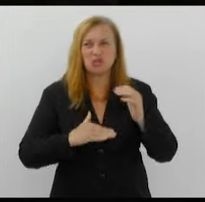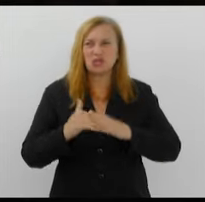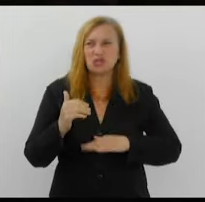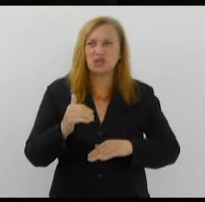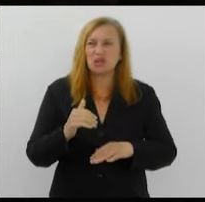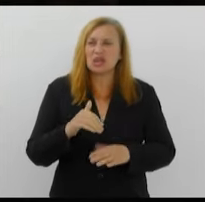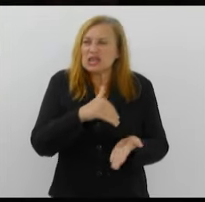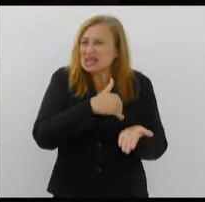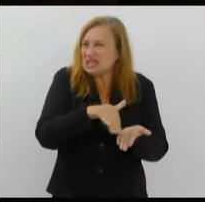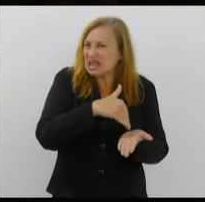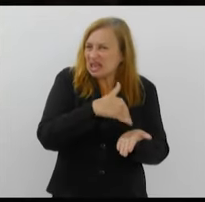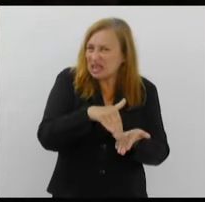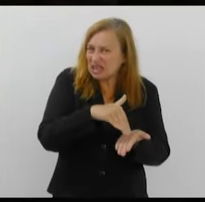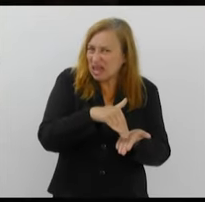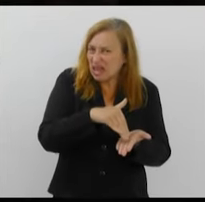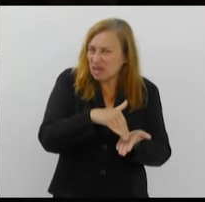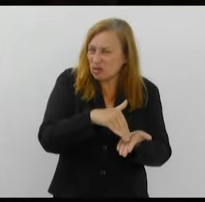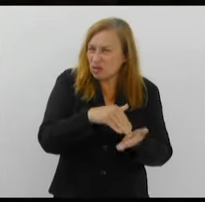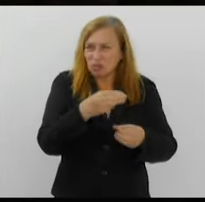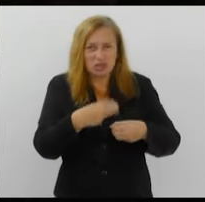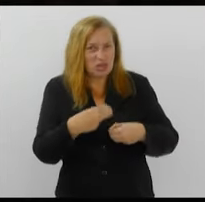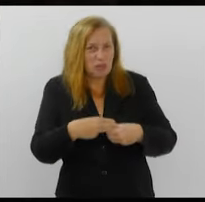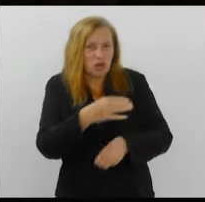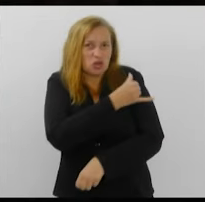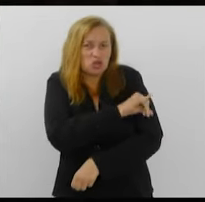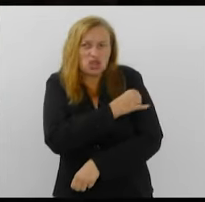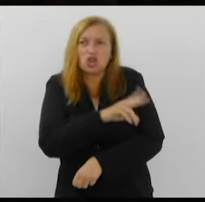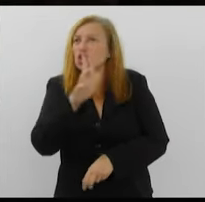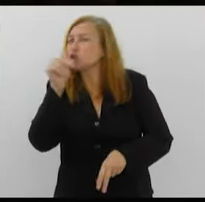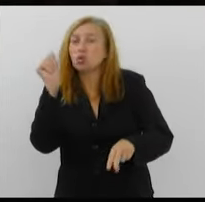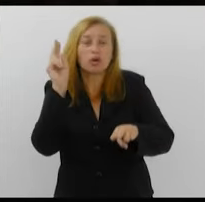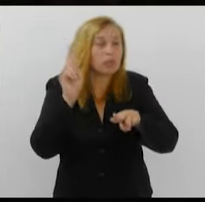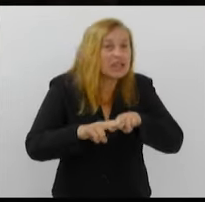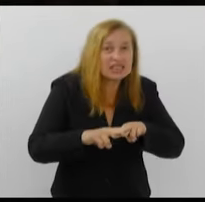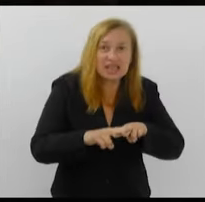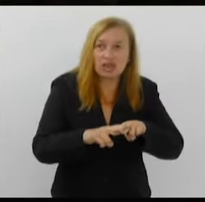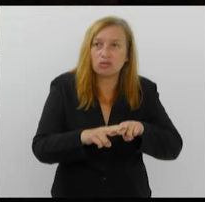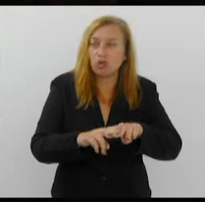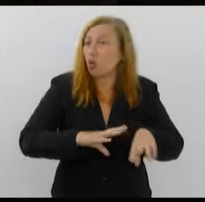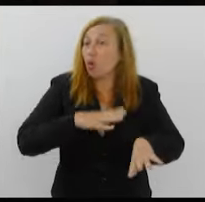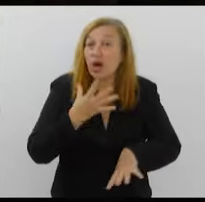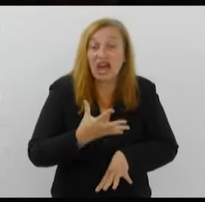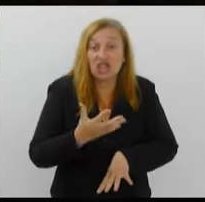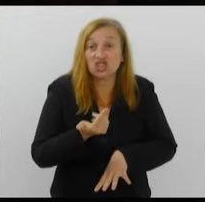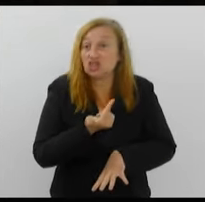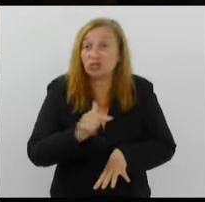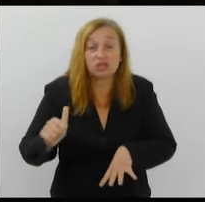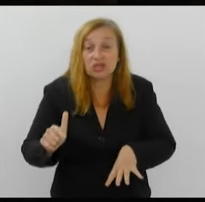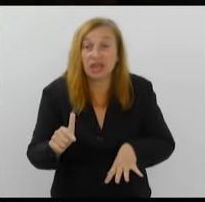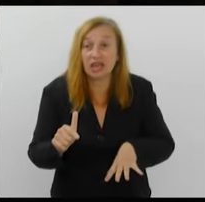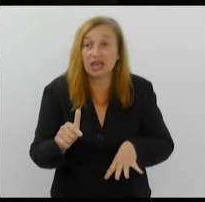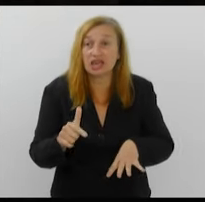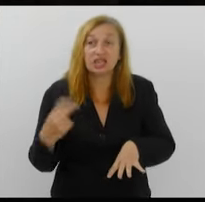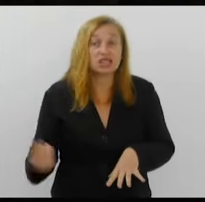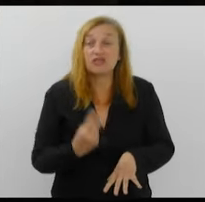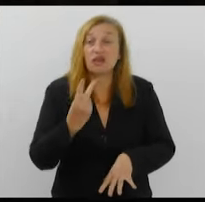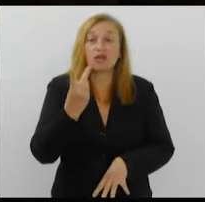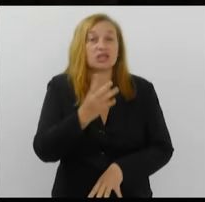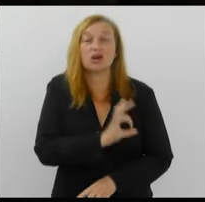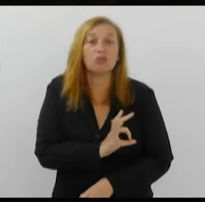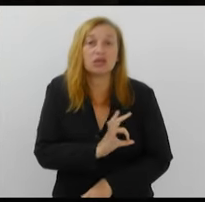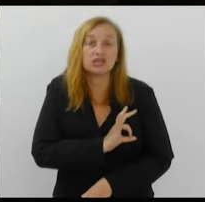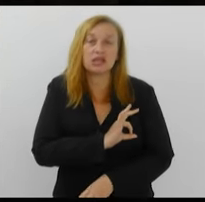secretário municipal do Rio de Janeiro, que nunca teve a decência de prender ninguém, que não tem coragem de honrar a sua farda de policial